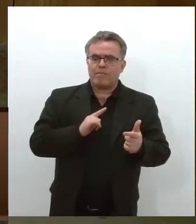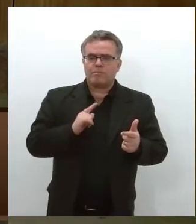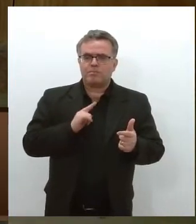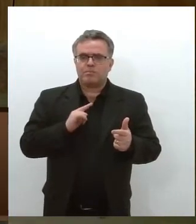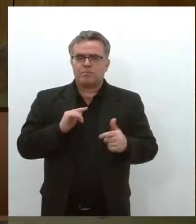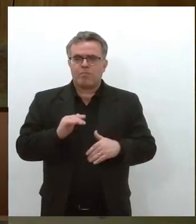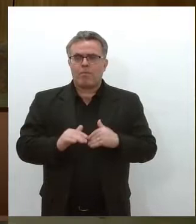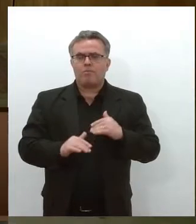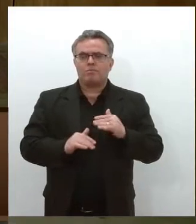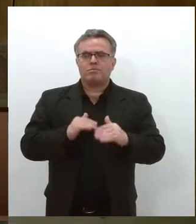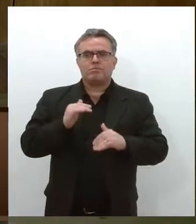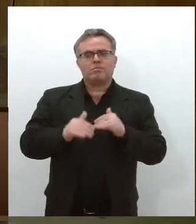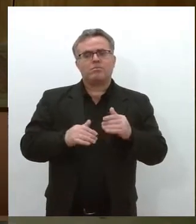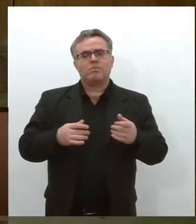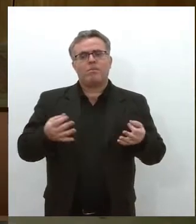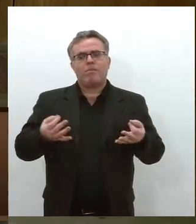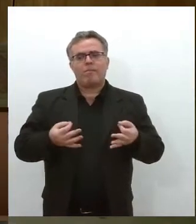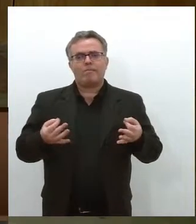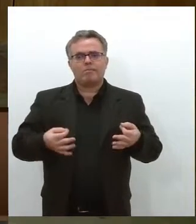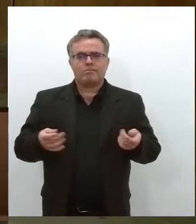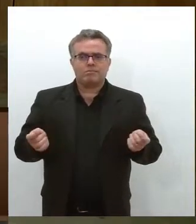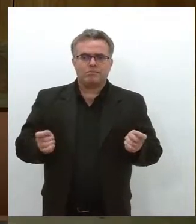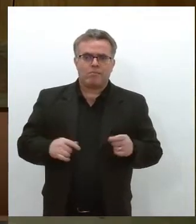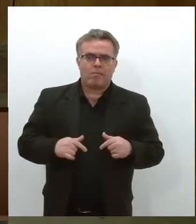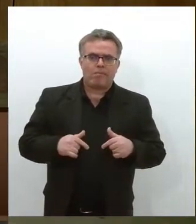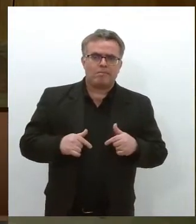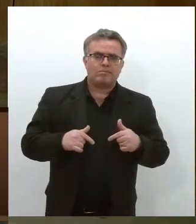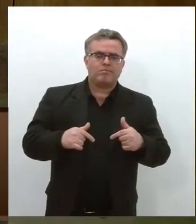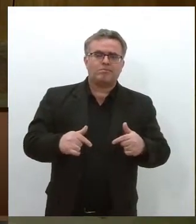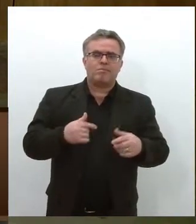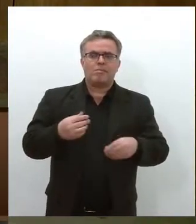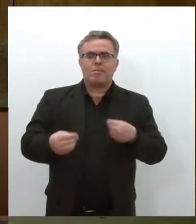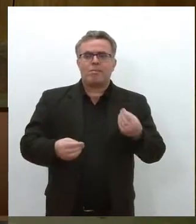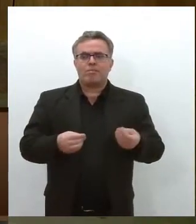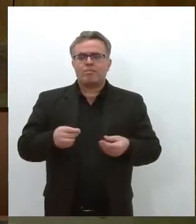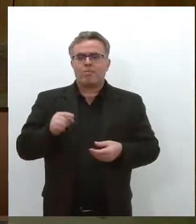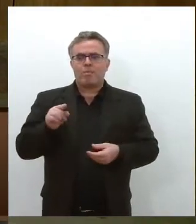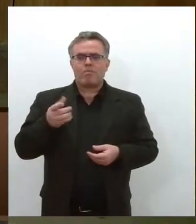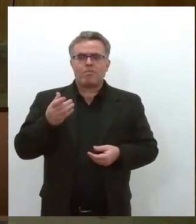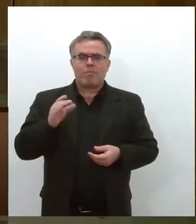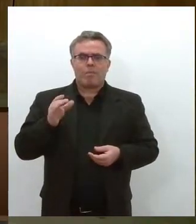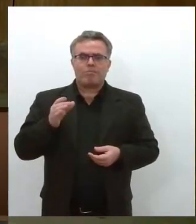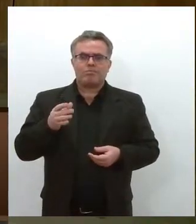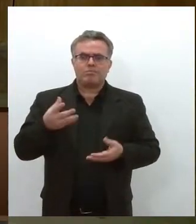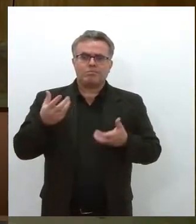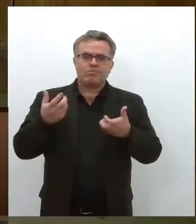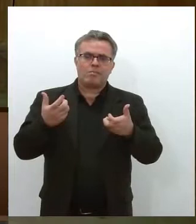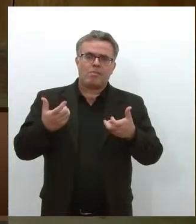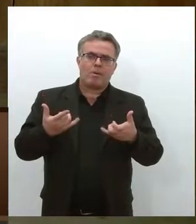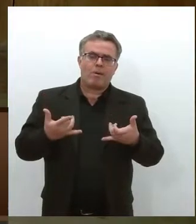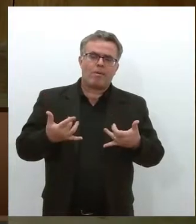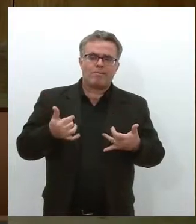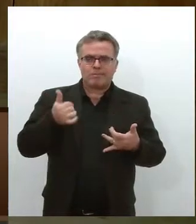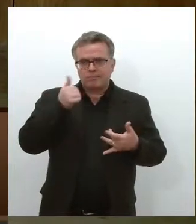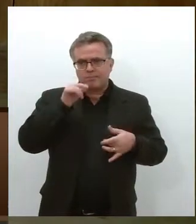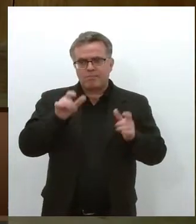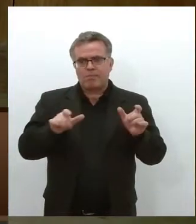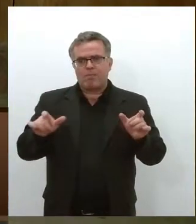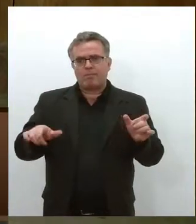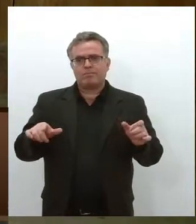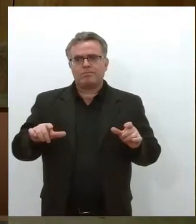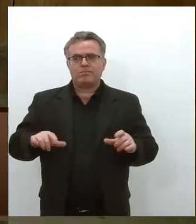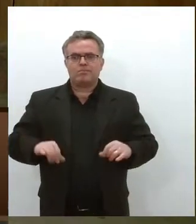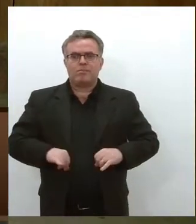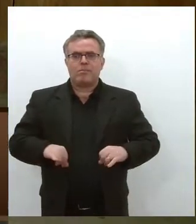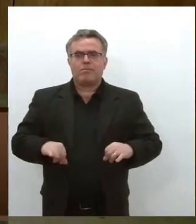ano, apesar dos desafios, e é isso que eu queria entender um pouquinho, que a Noemi, como cientista, pudesse falar pra gente. As mulheres continuam sofrendo, não só a violência pelo